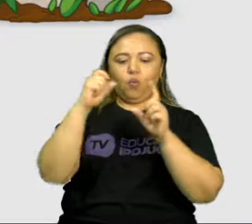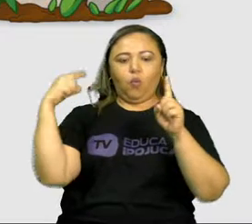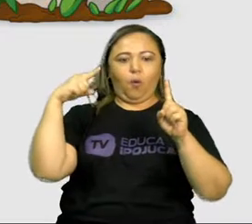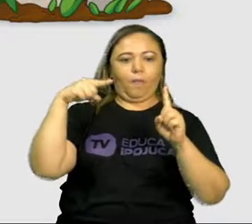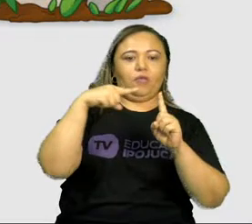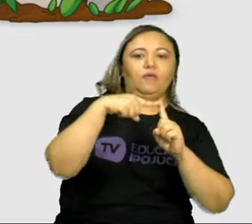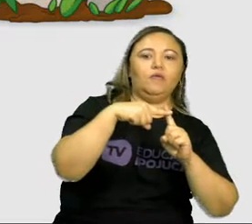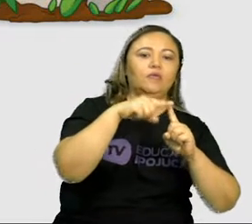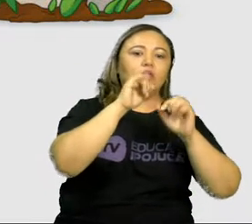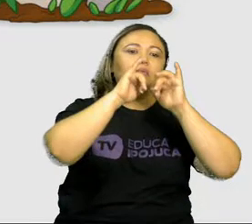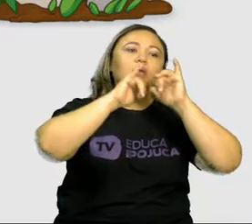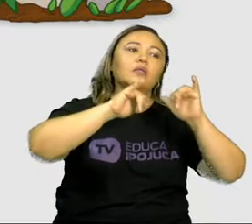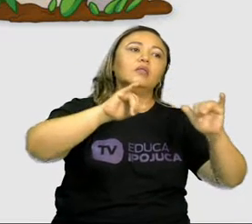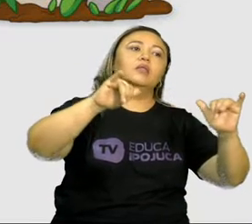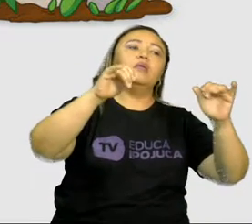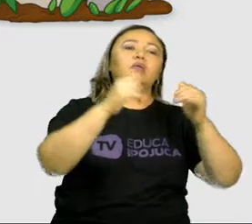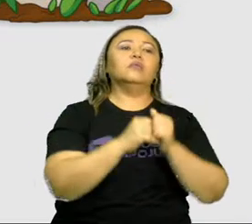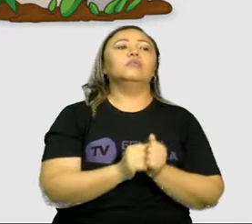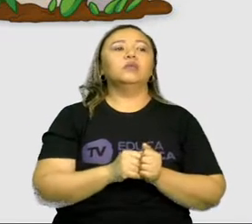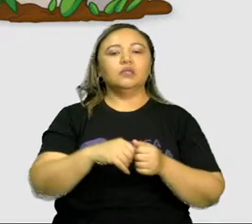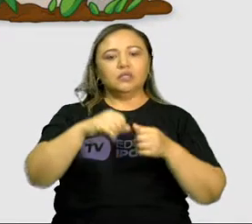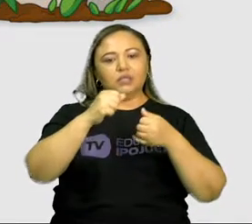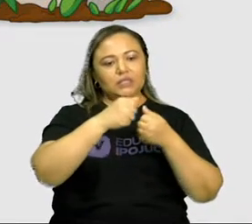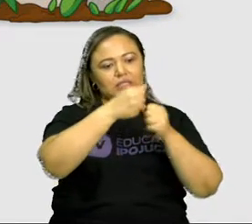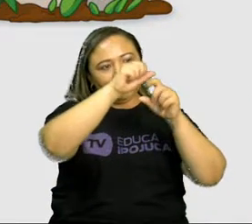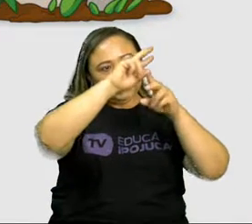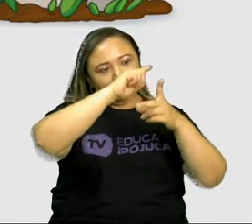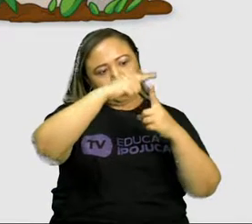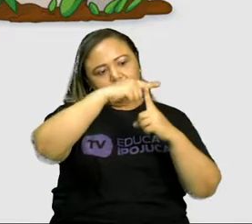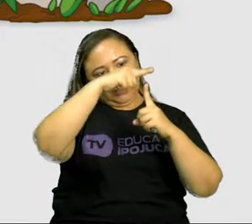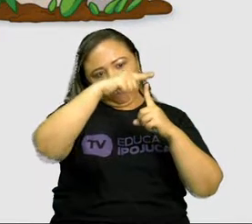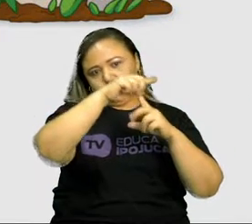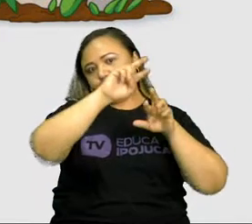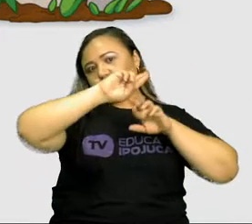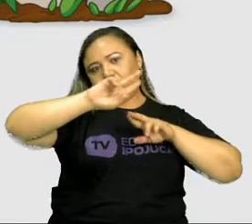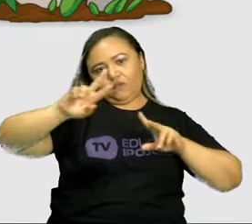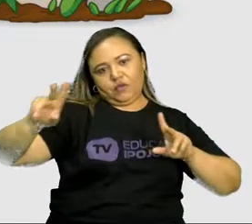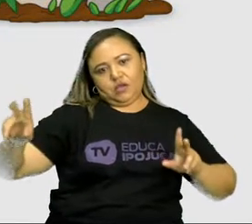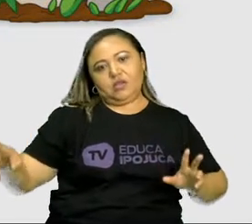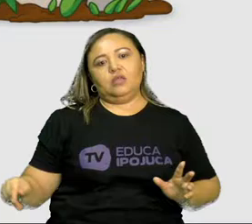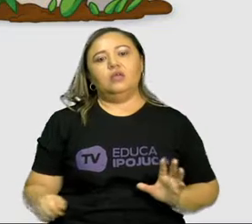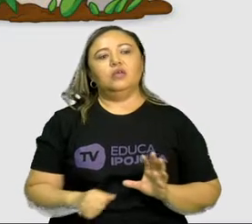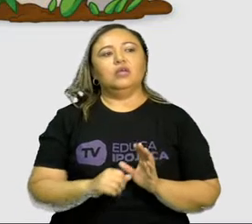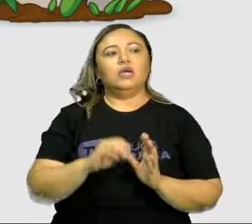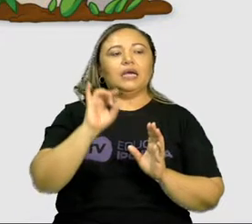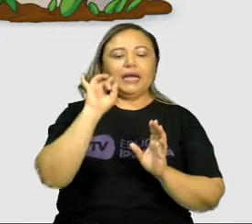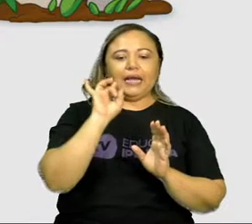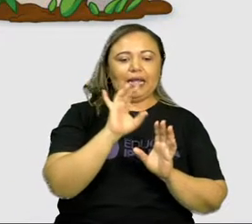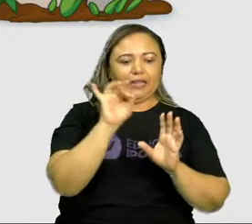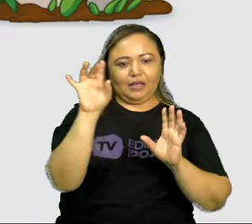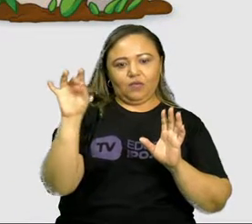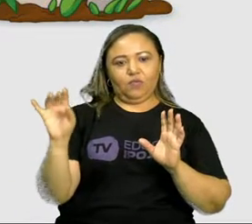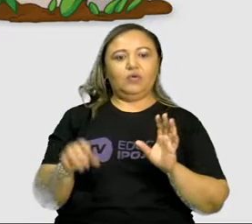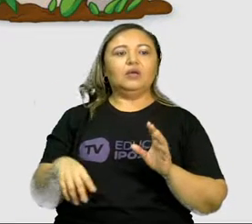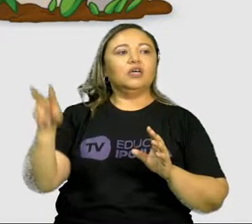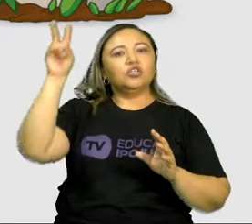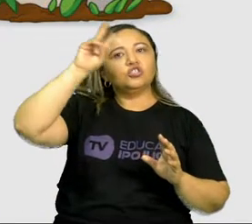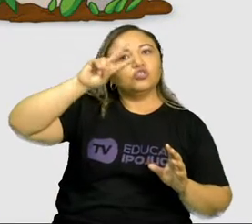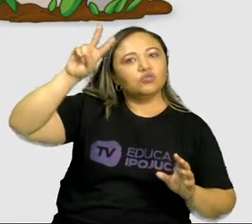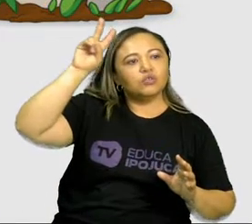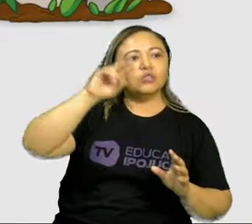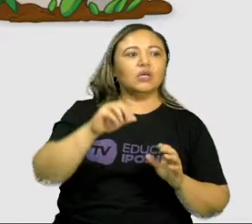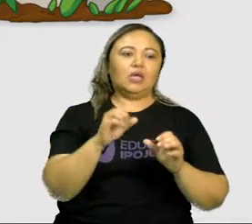objetivos enunciativos e estilos concretamente realizados na integração de forças